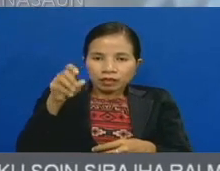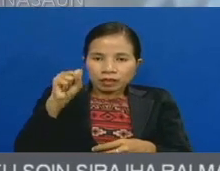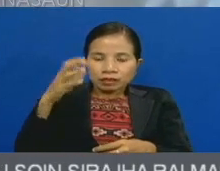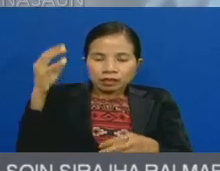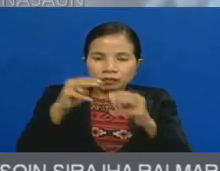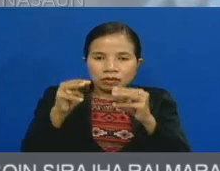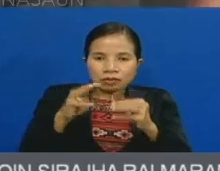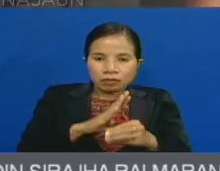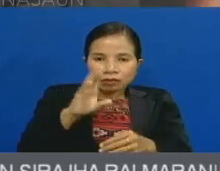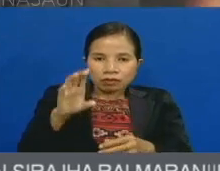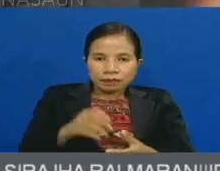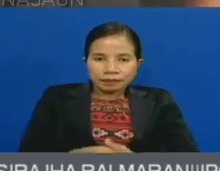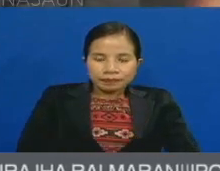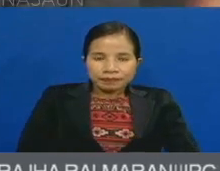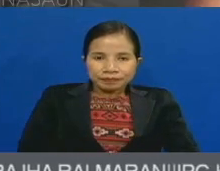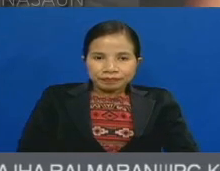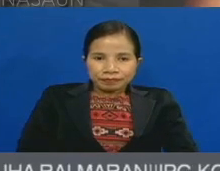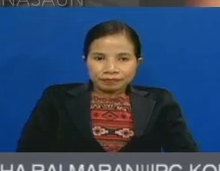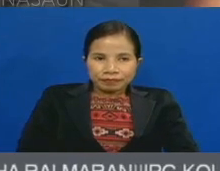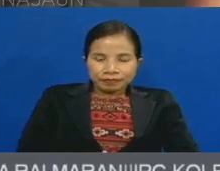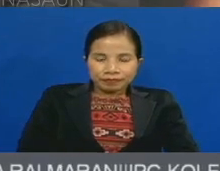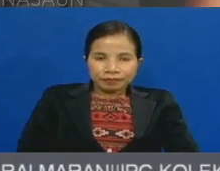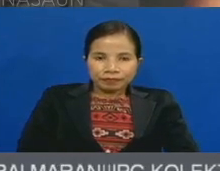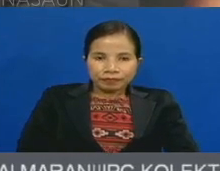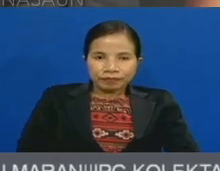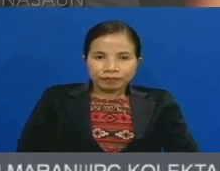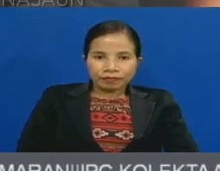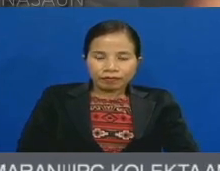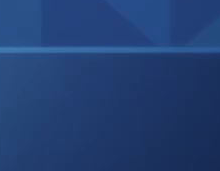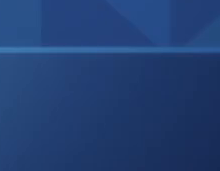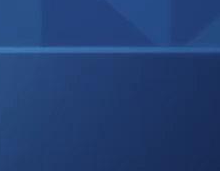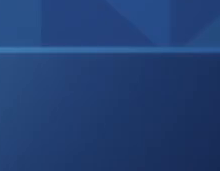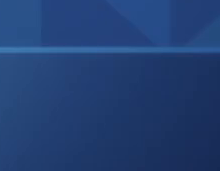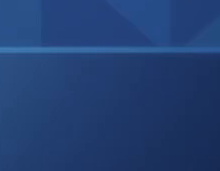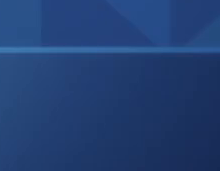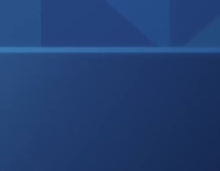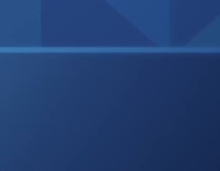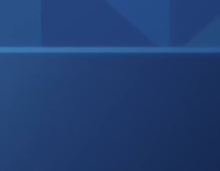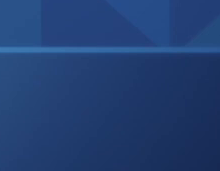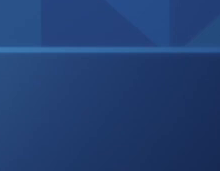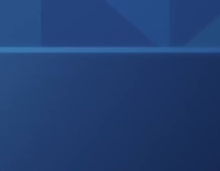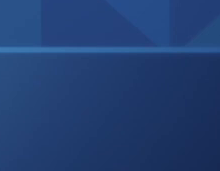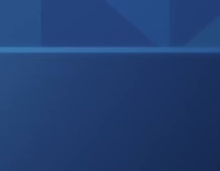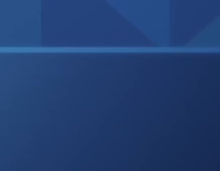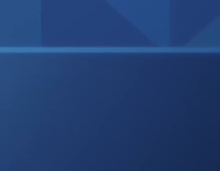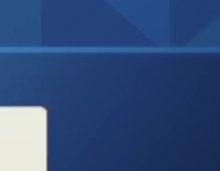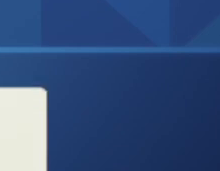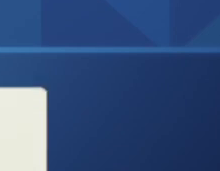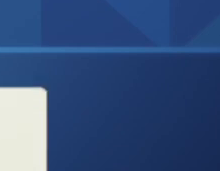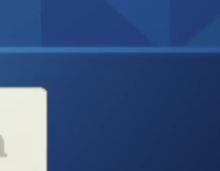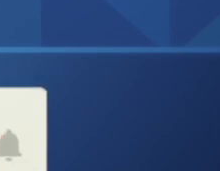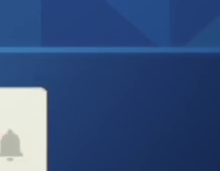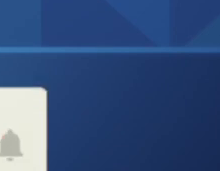município Baucau. Husi Baucau Pedro de Almeida ba RTTL. Hai, telespectadores, atu